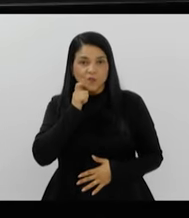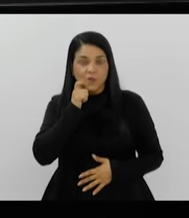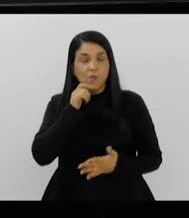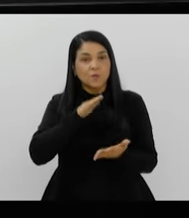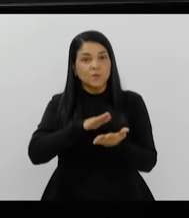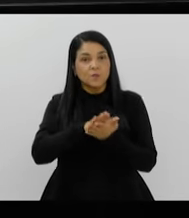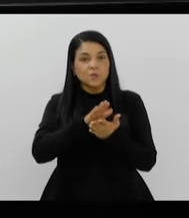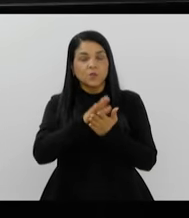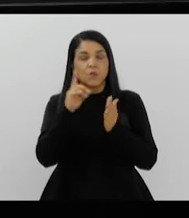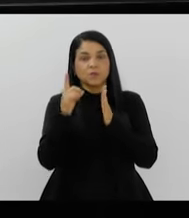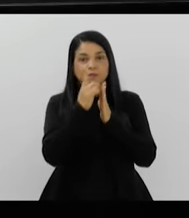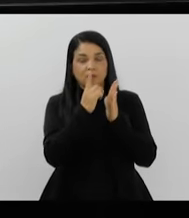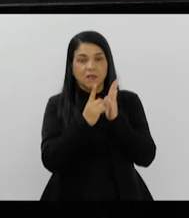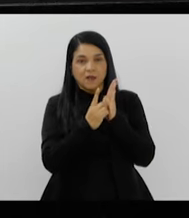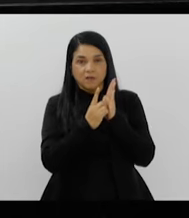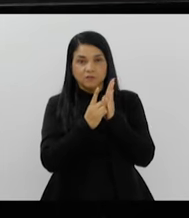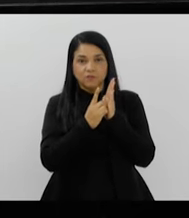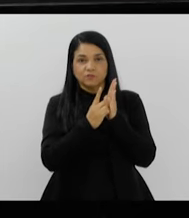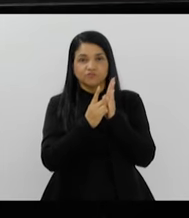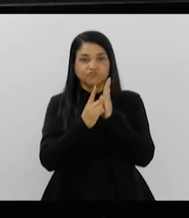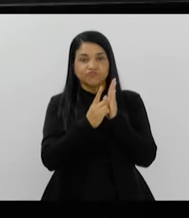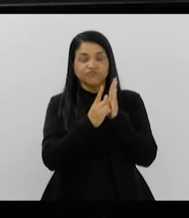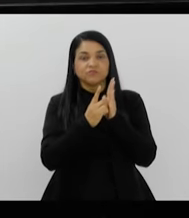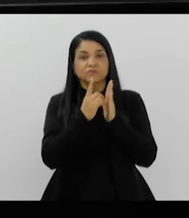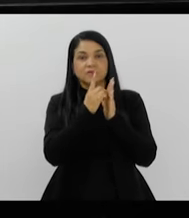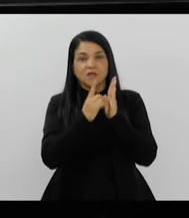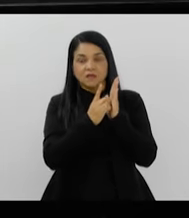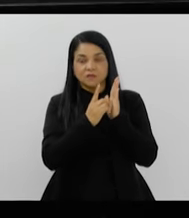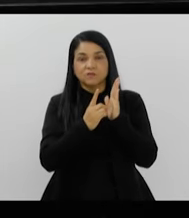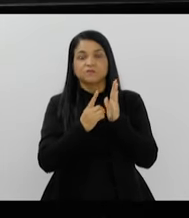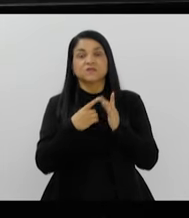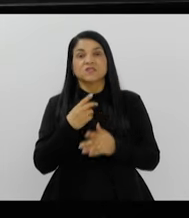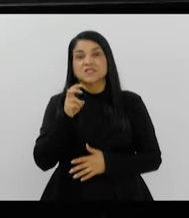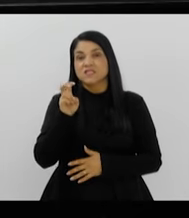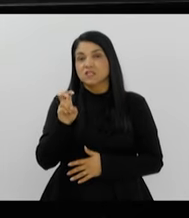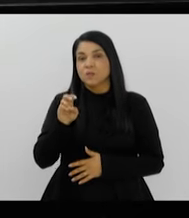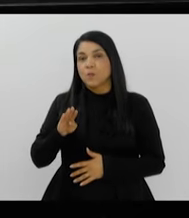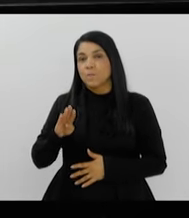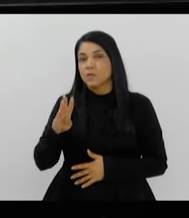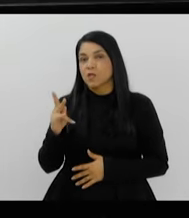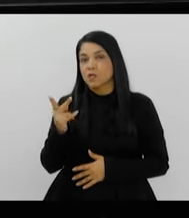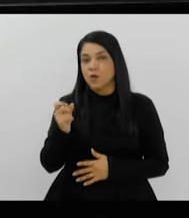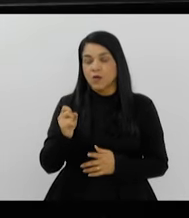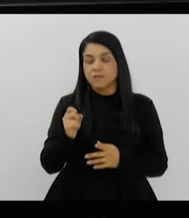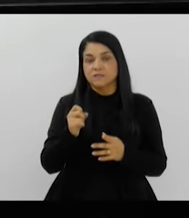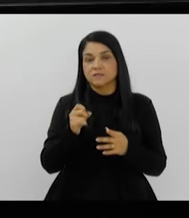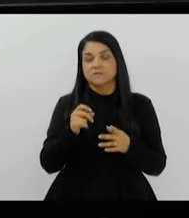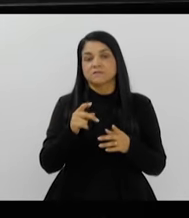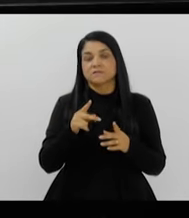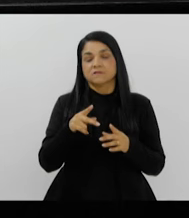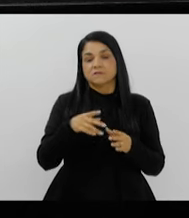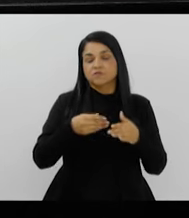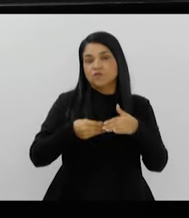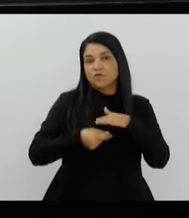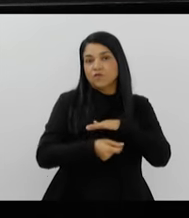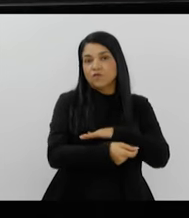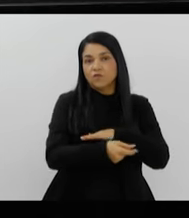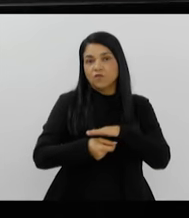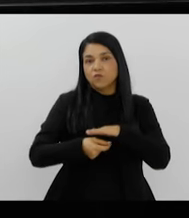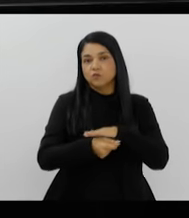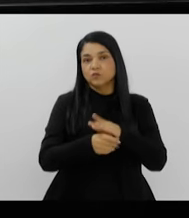publicou um decreto retirando quase 5 bilhões de reais da reserva de segurança do Fundo